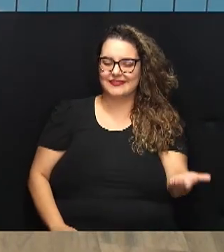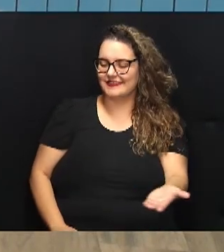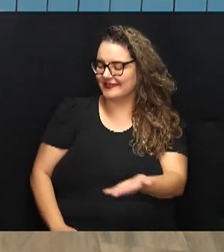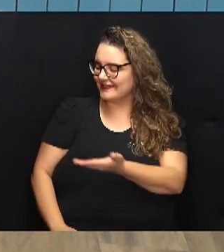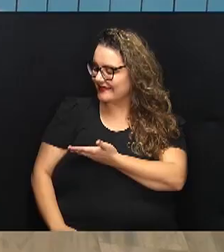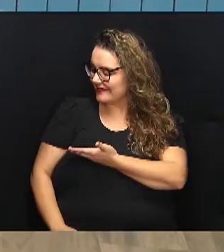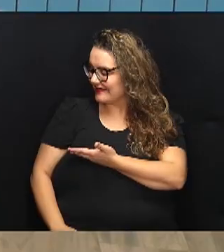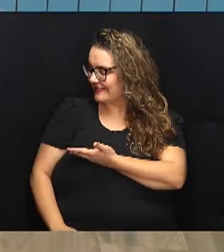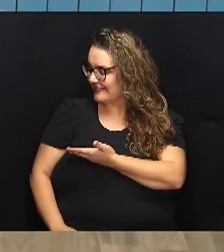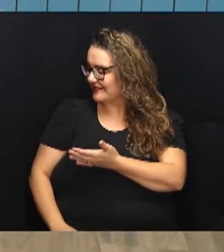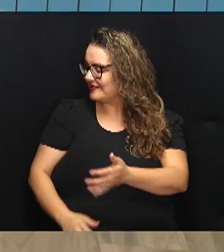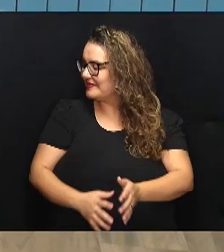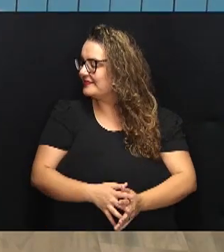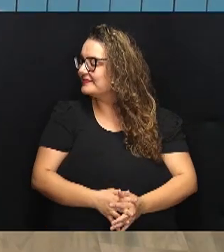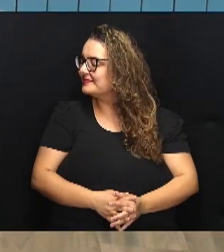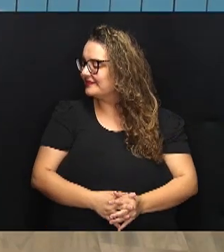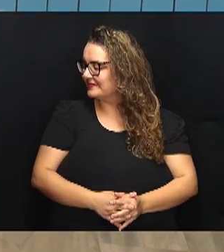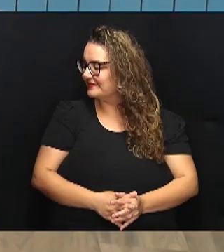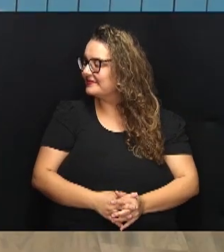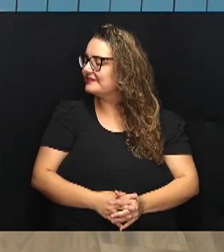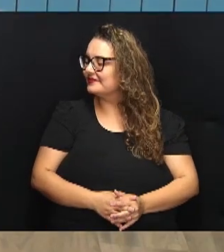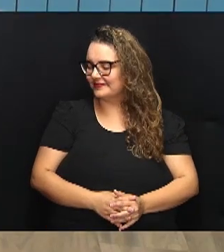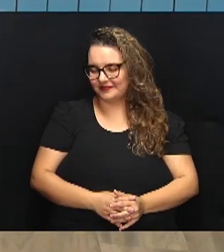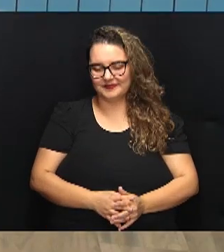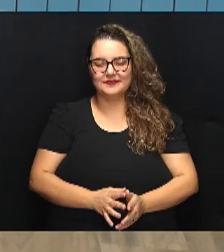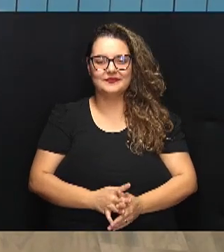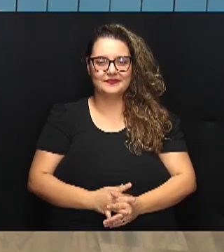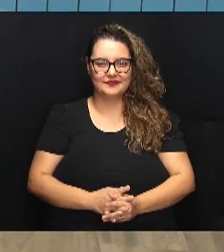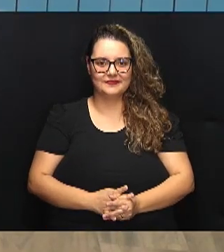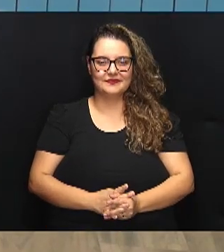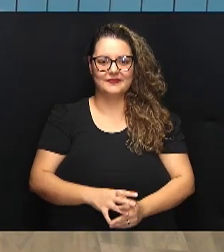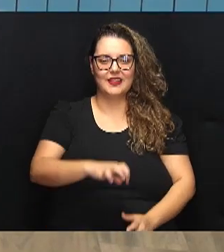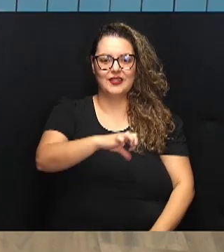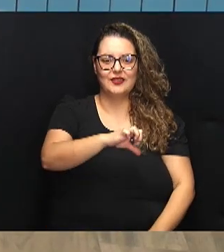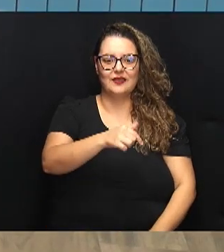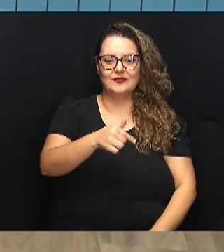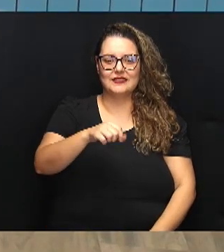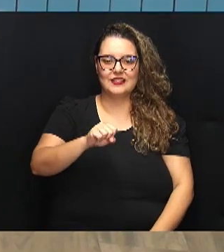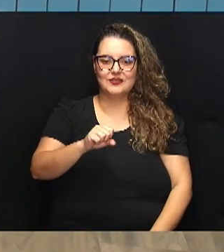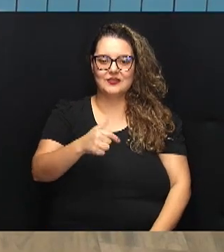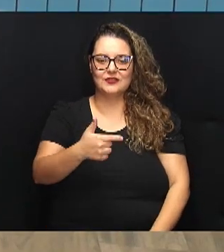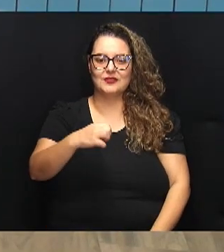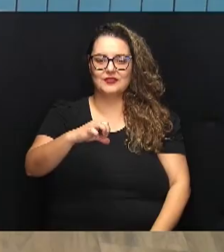ir direto no número que já aparece aqui embaixo da sua tela.